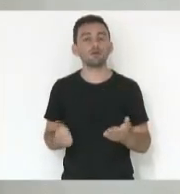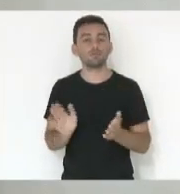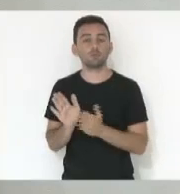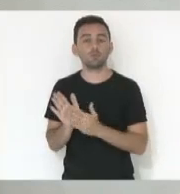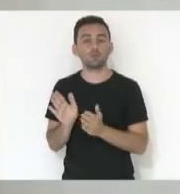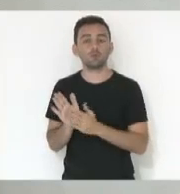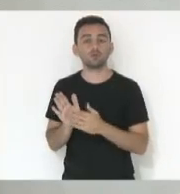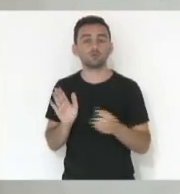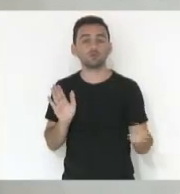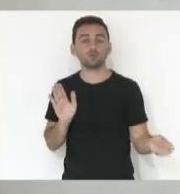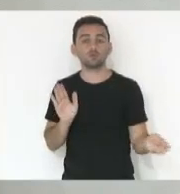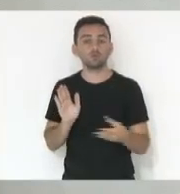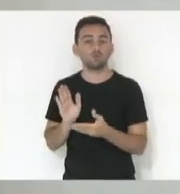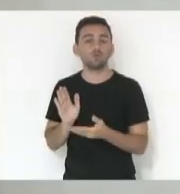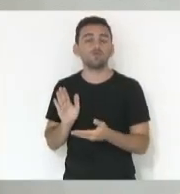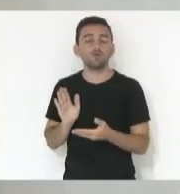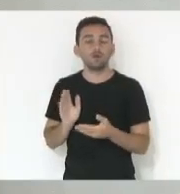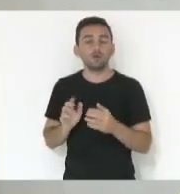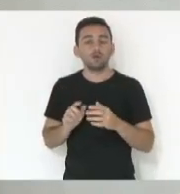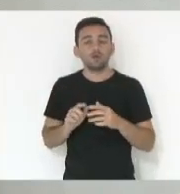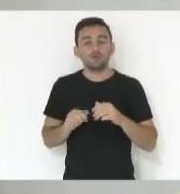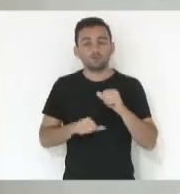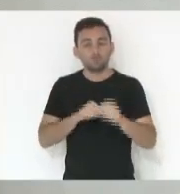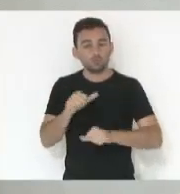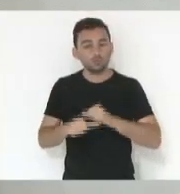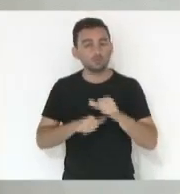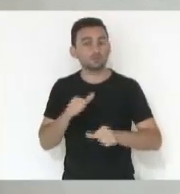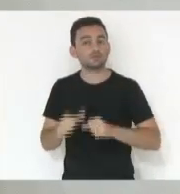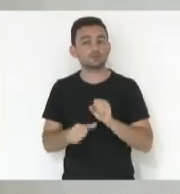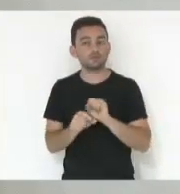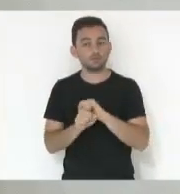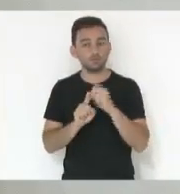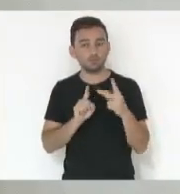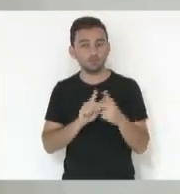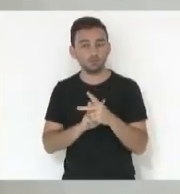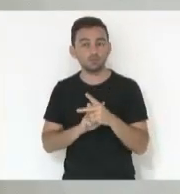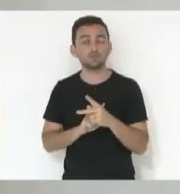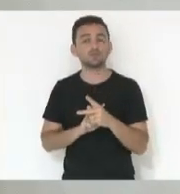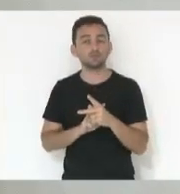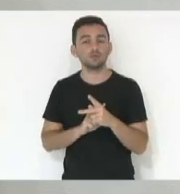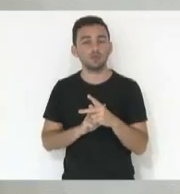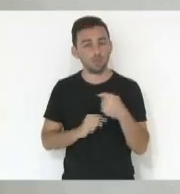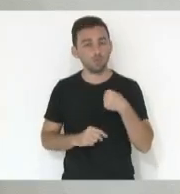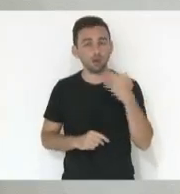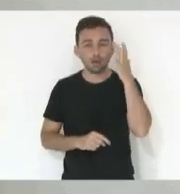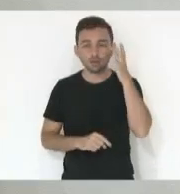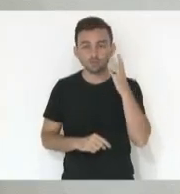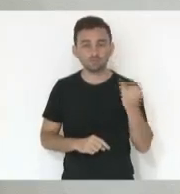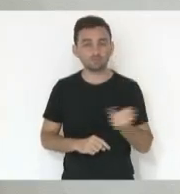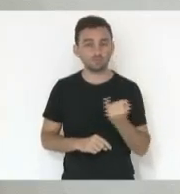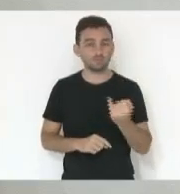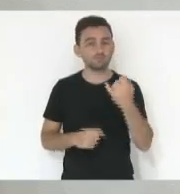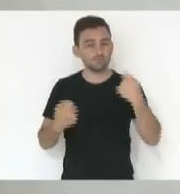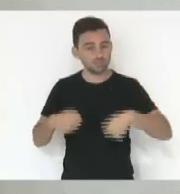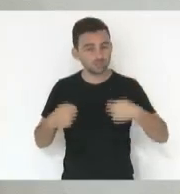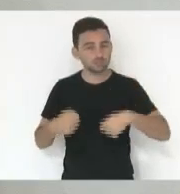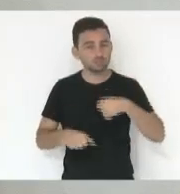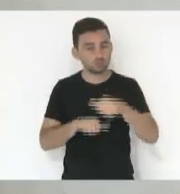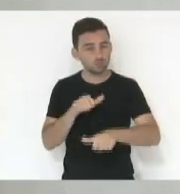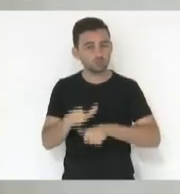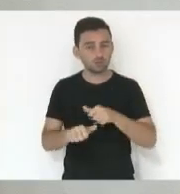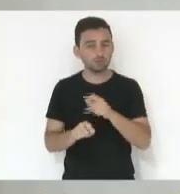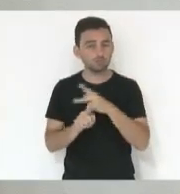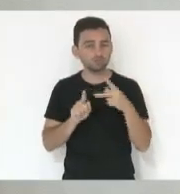nova reforma da Previdência, que eu acho importante O Brasil precisa reformar, sim, a